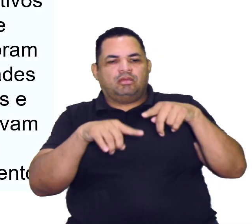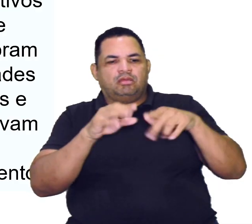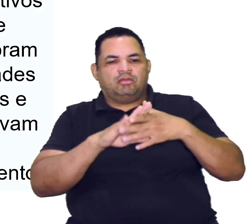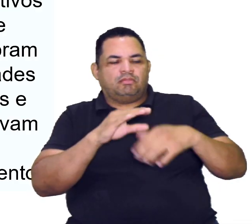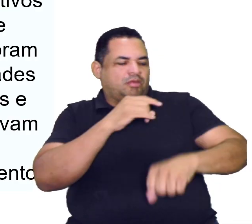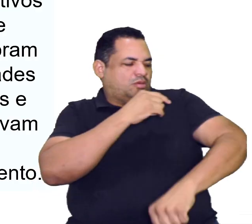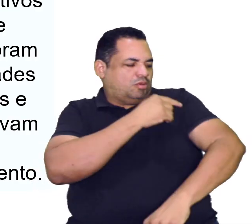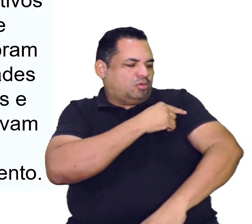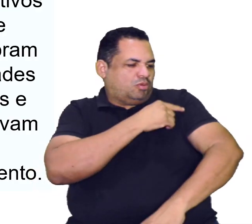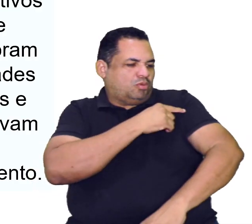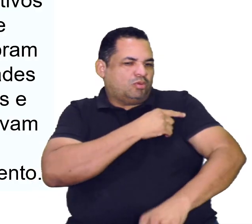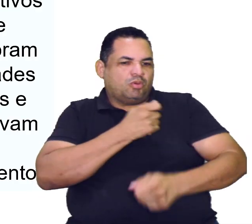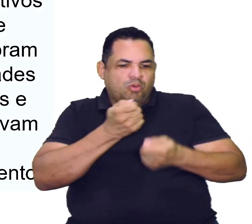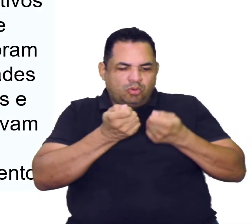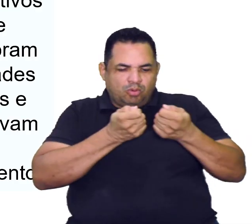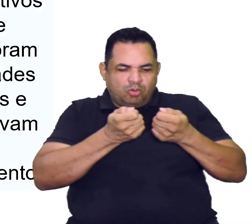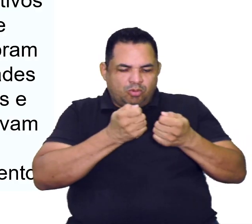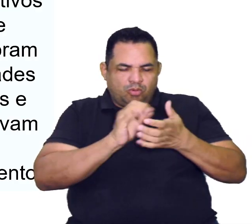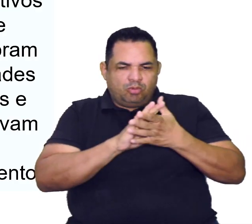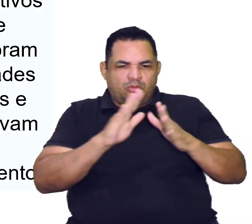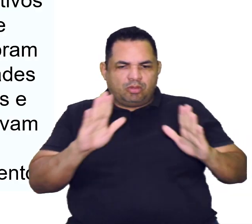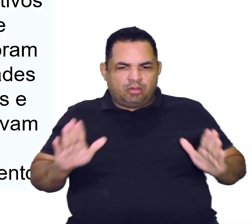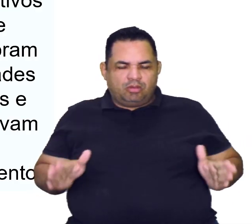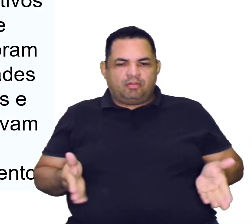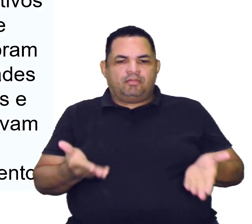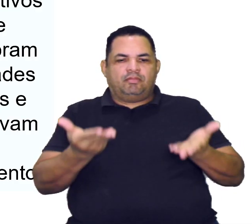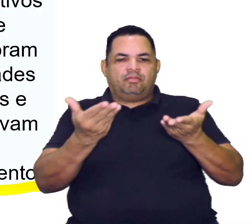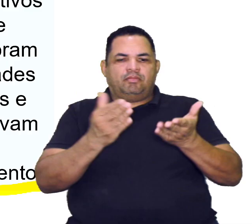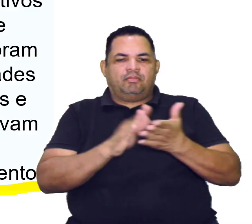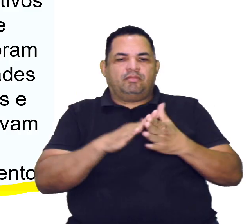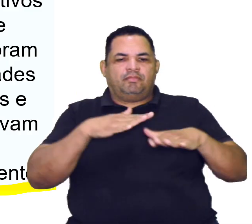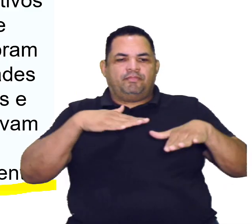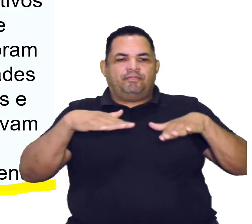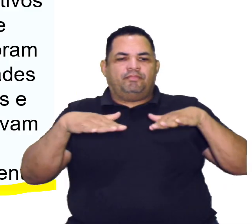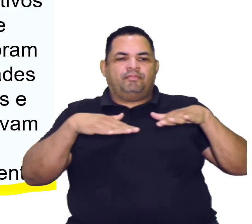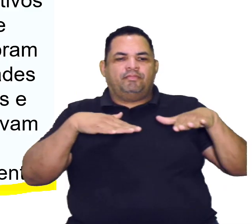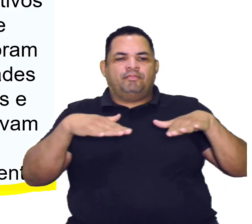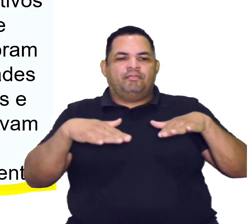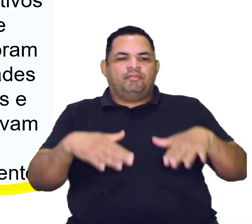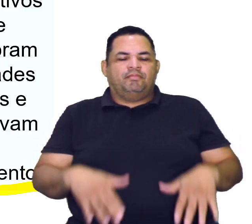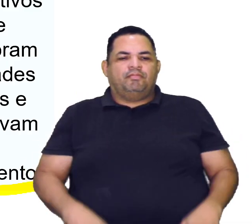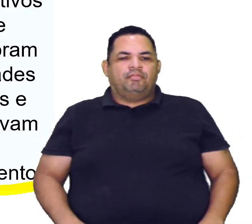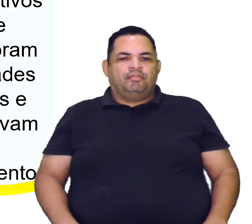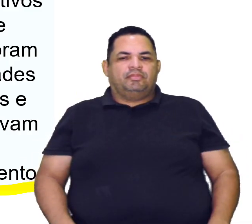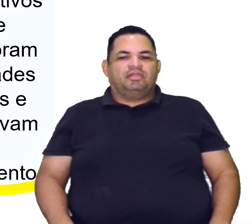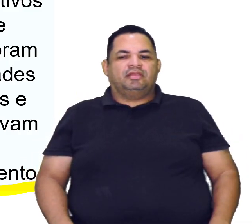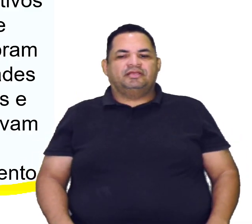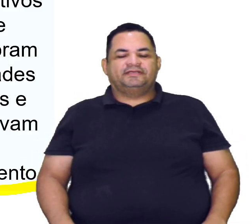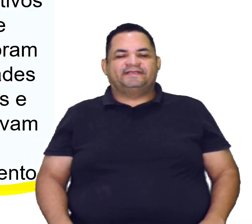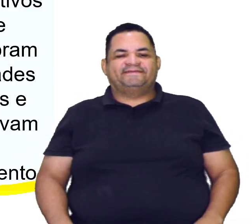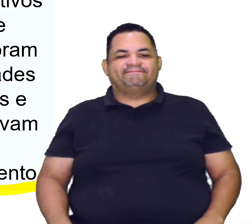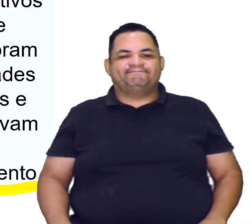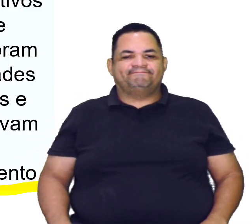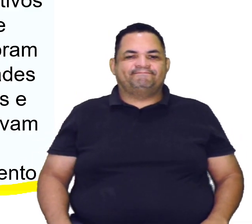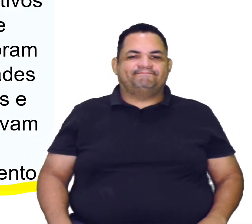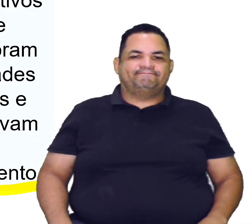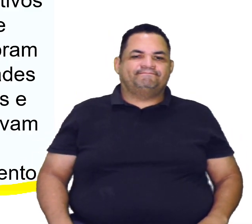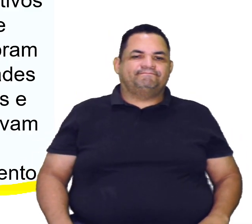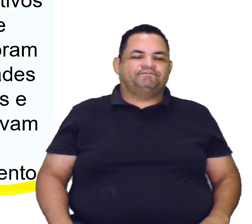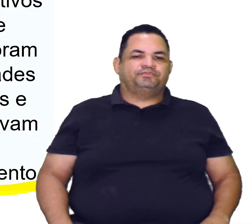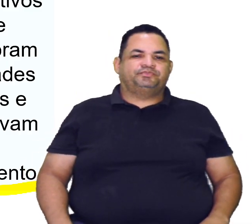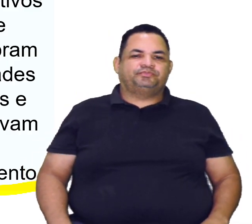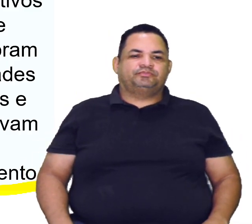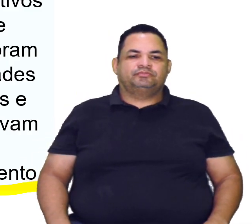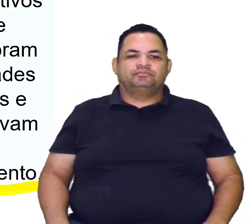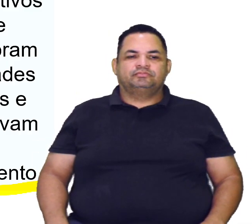as minhas atividades físicas, que vão me impulsionar ao movimento, né, a me exercitar. E a